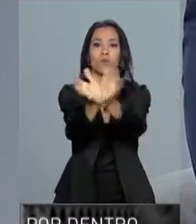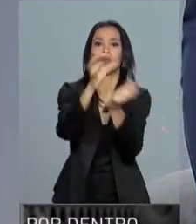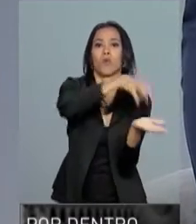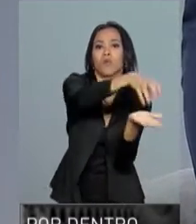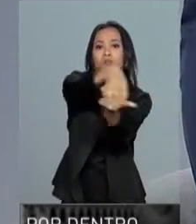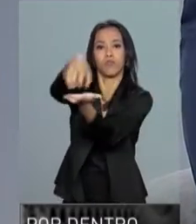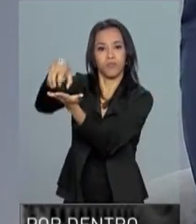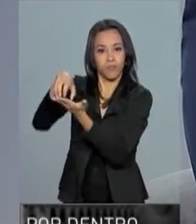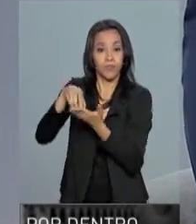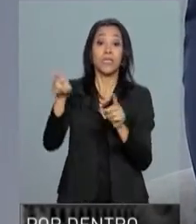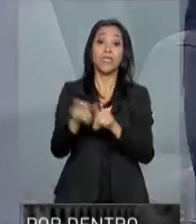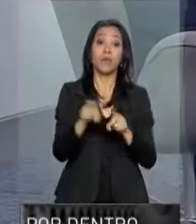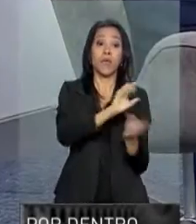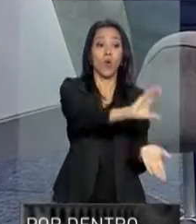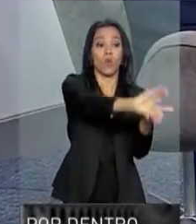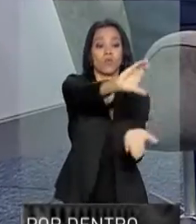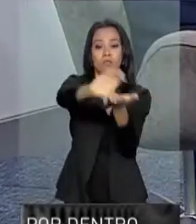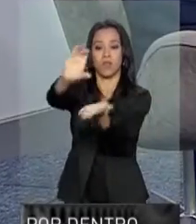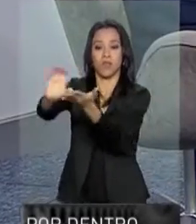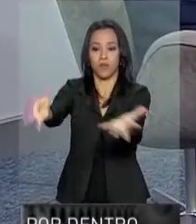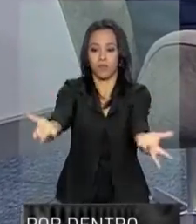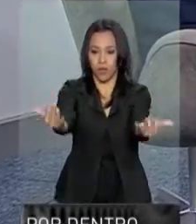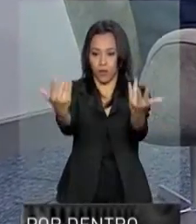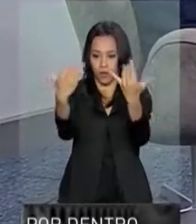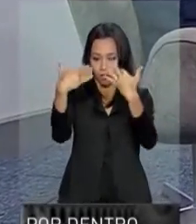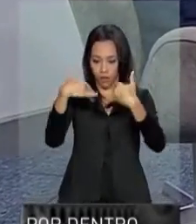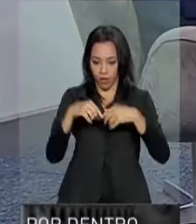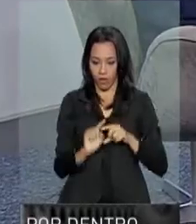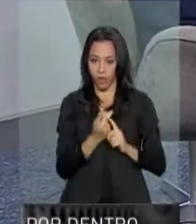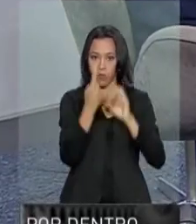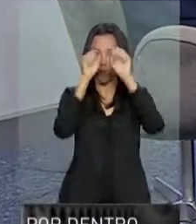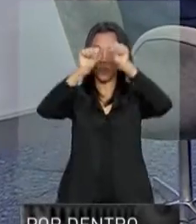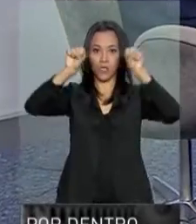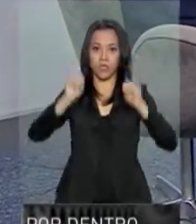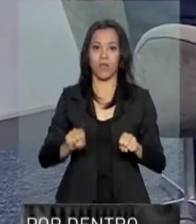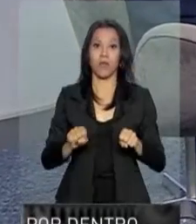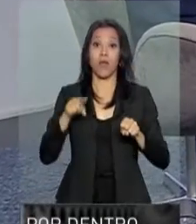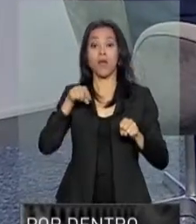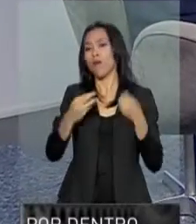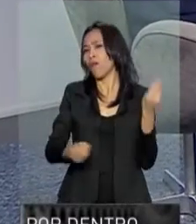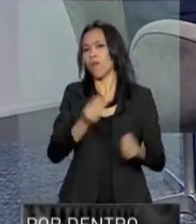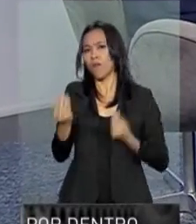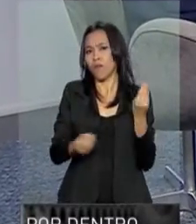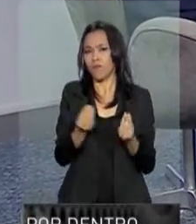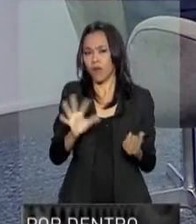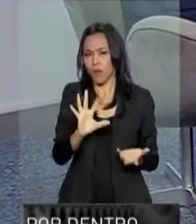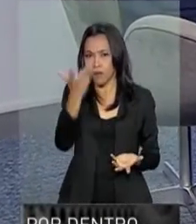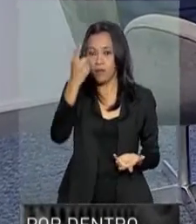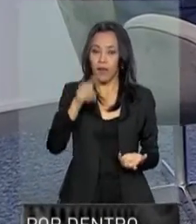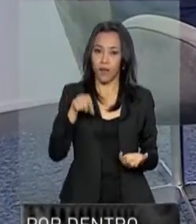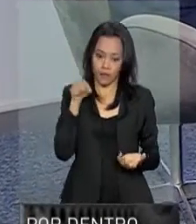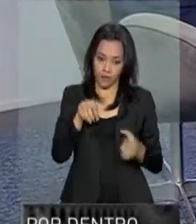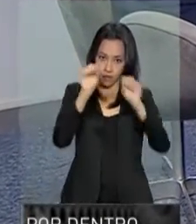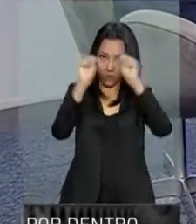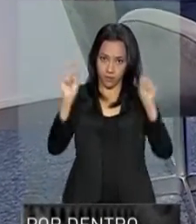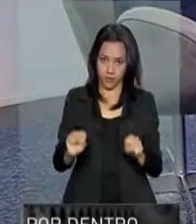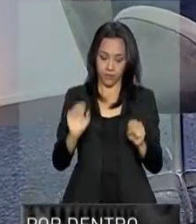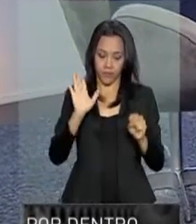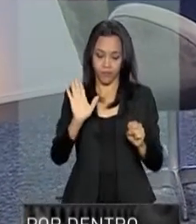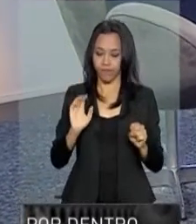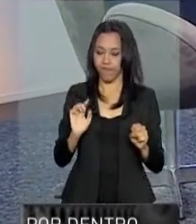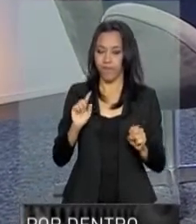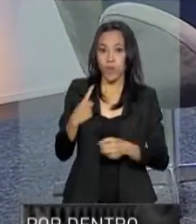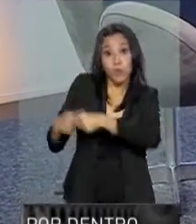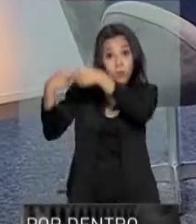também dos conselhos de promoção da Igualdade racial o sistema de funciona da forma de que é um mecanismo para que